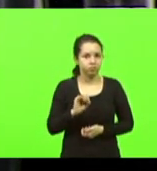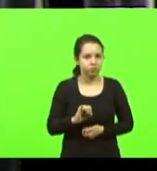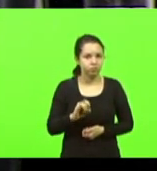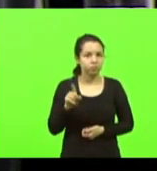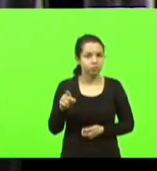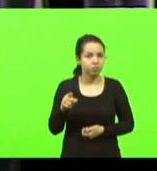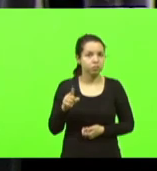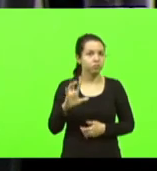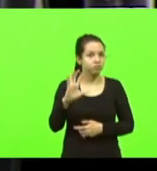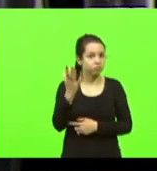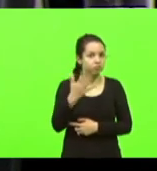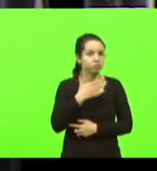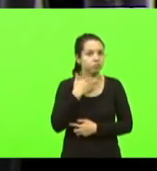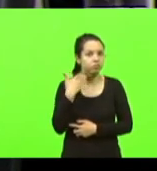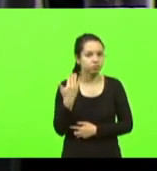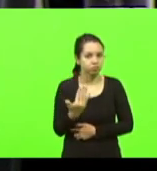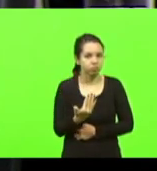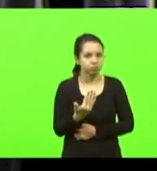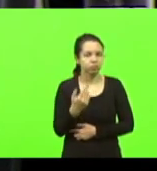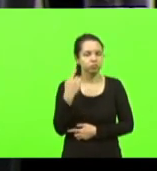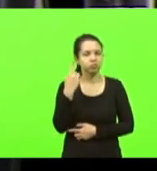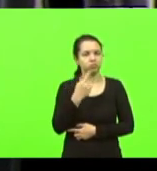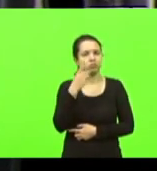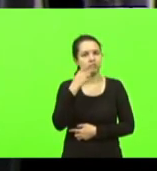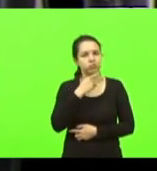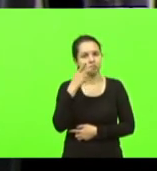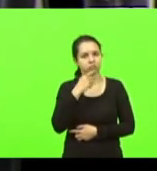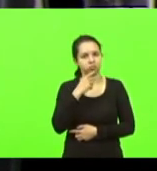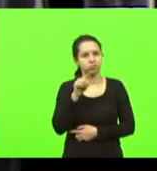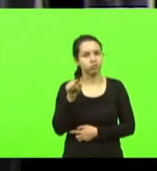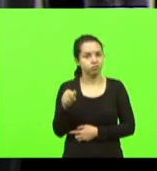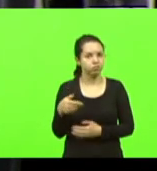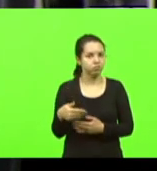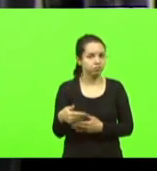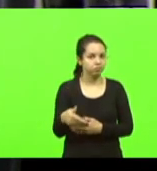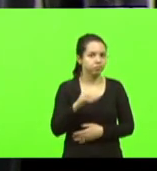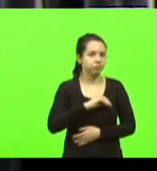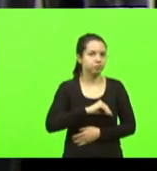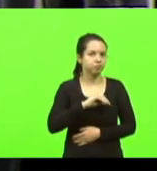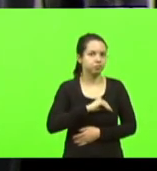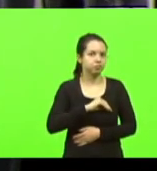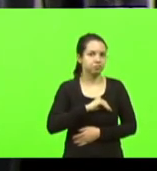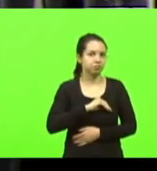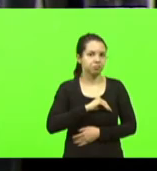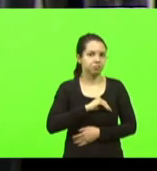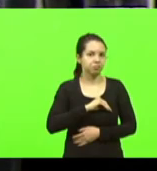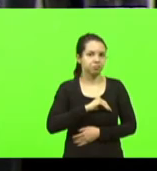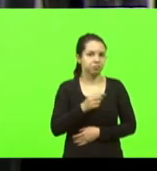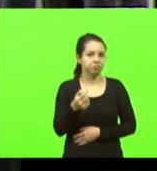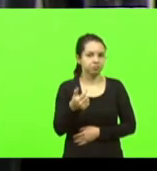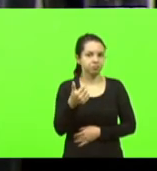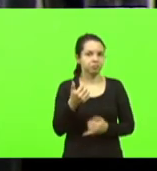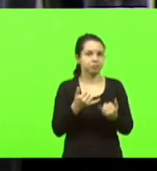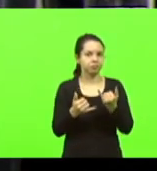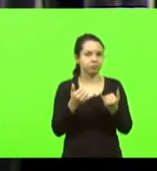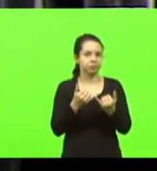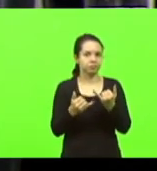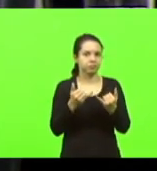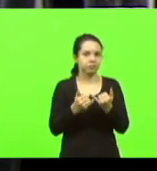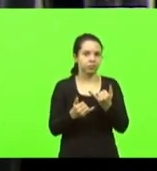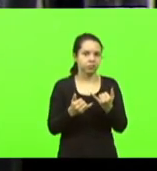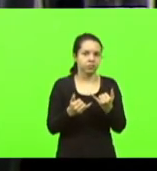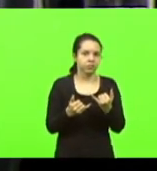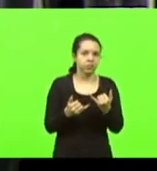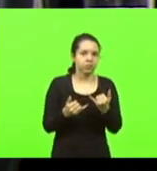falecer Deputado Kennedy e ele vai receber é quase metade só da sua pensão